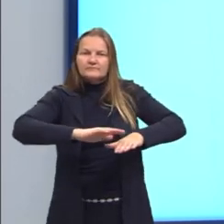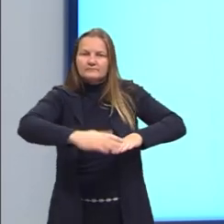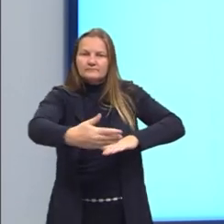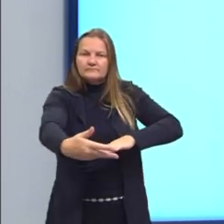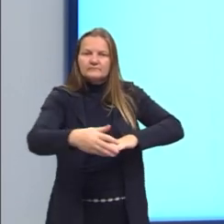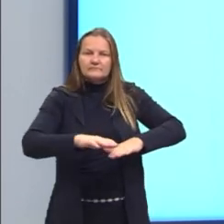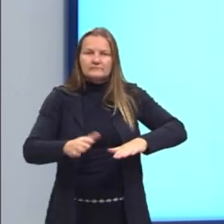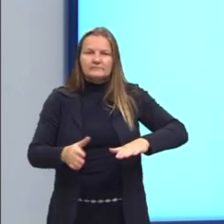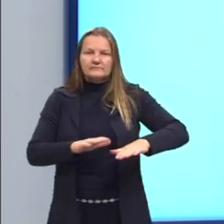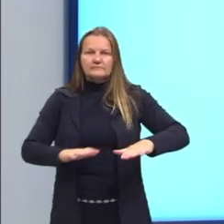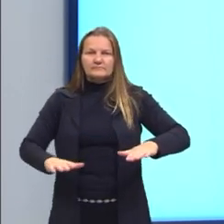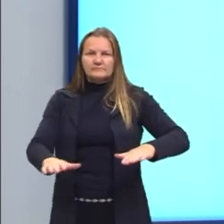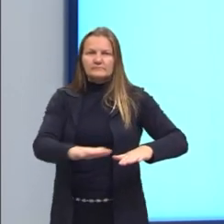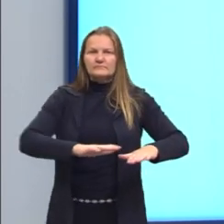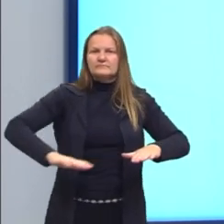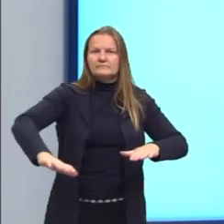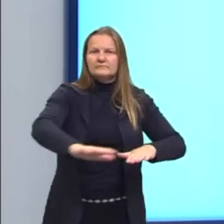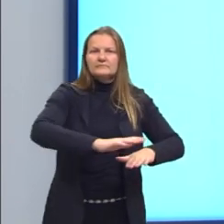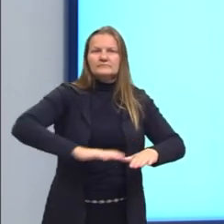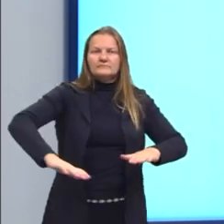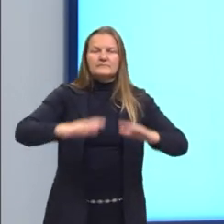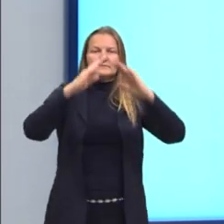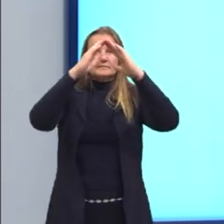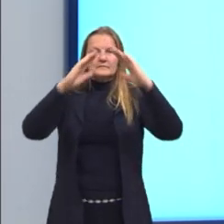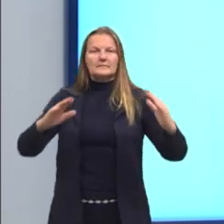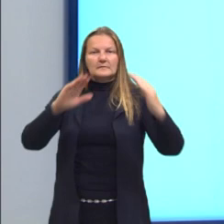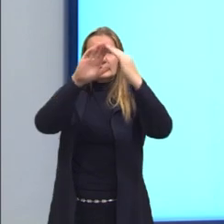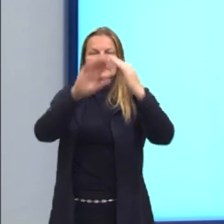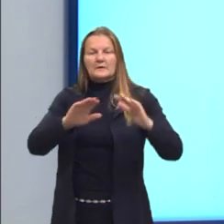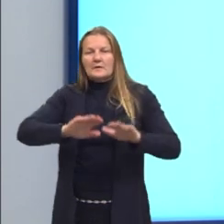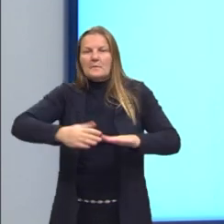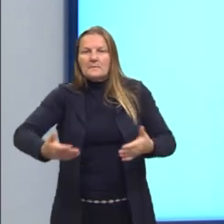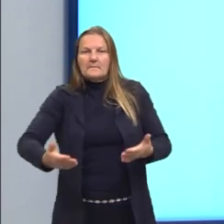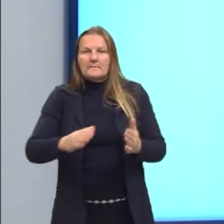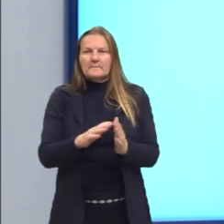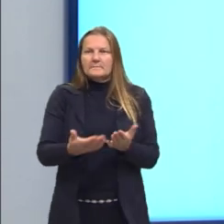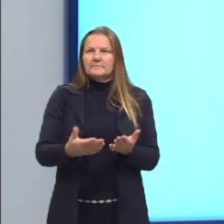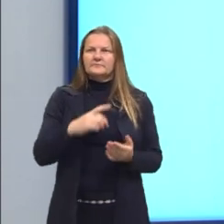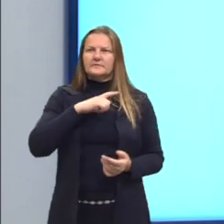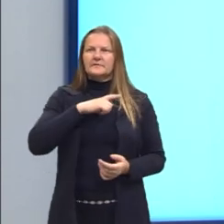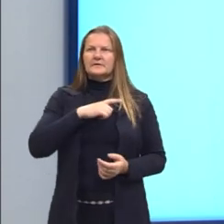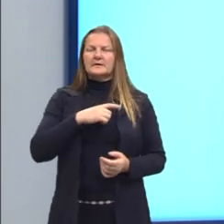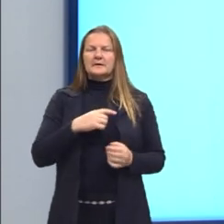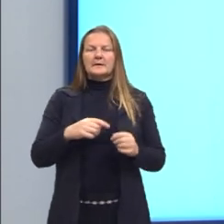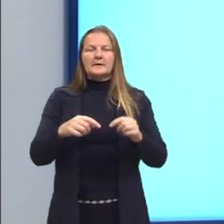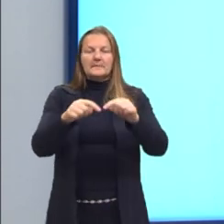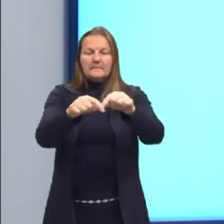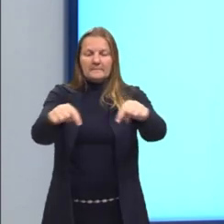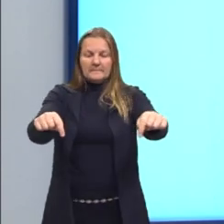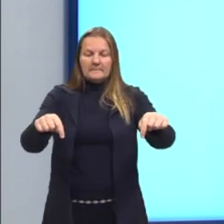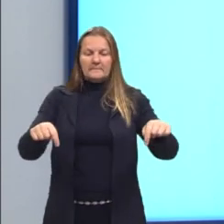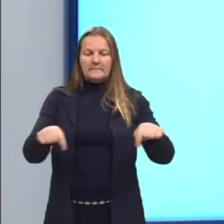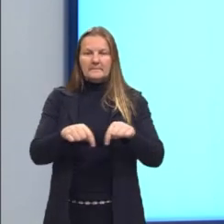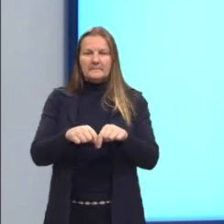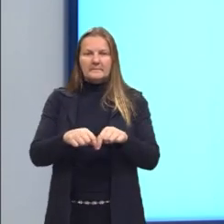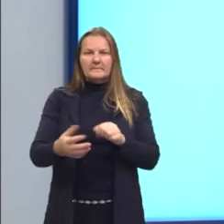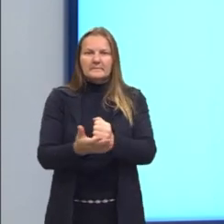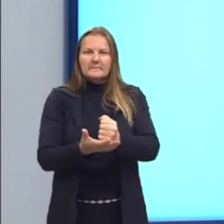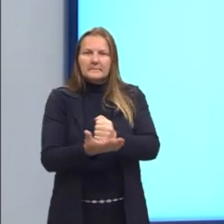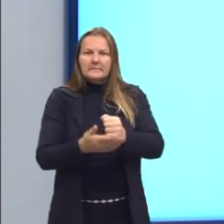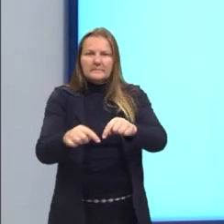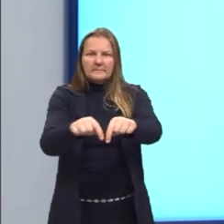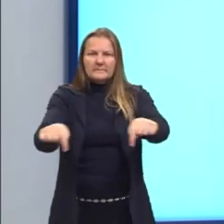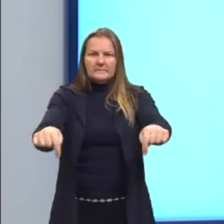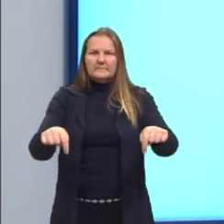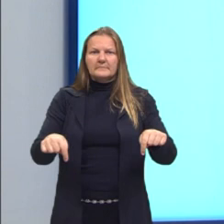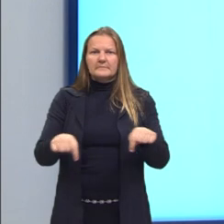alguns exemplos né da planificação de pirâmides tão aqui a pirâmide com a base quadrada nós temos ali